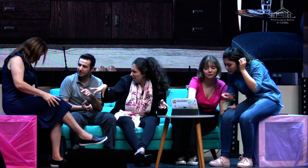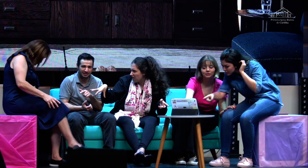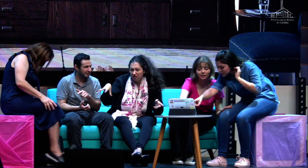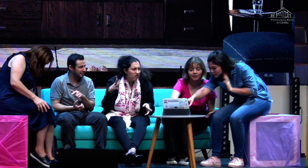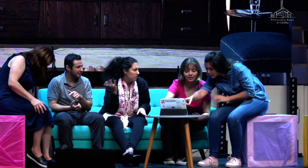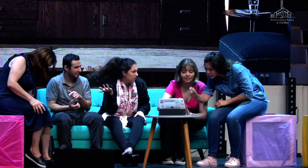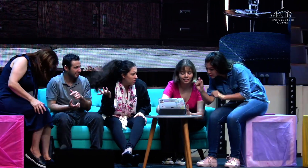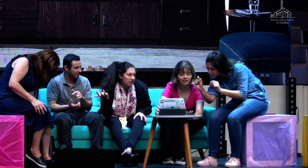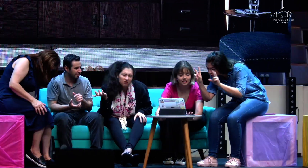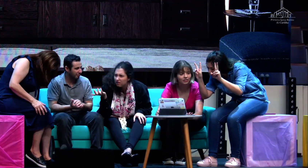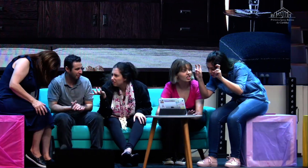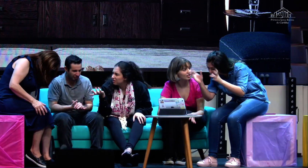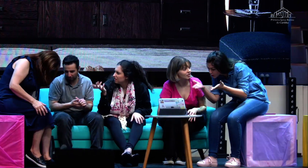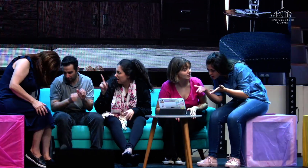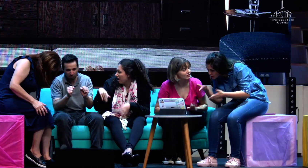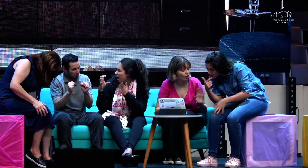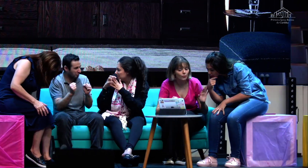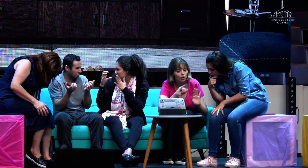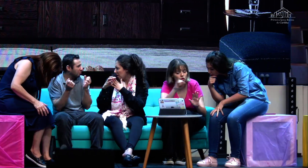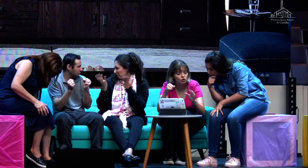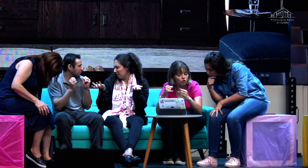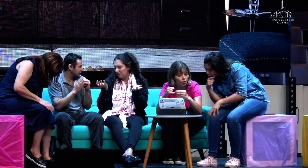Ai, ai.